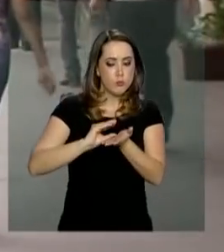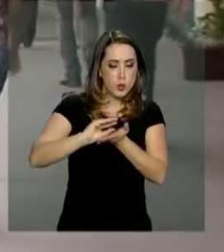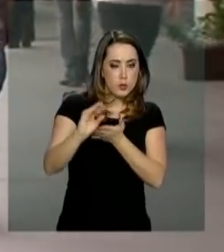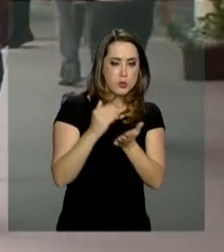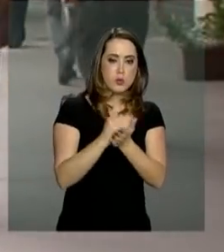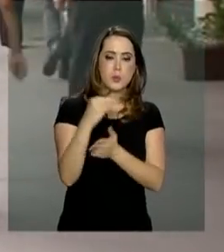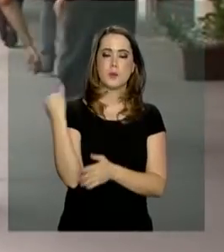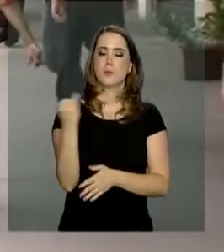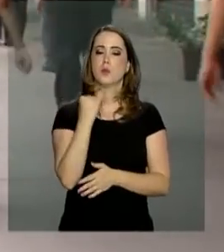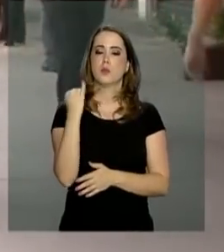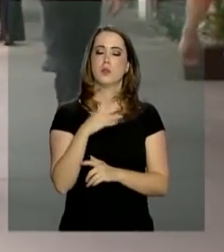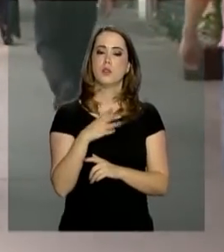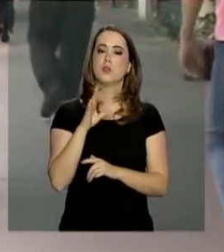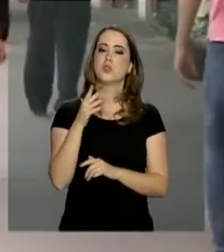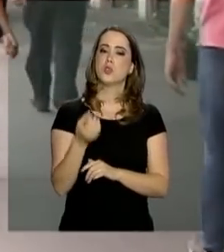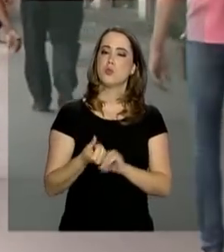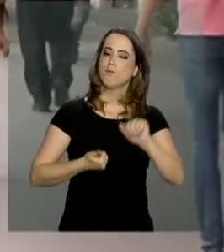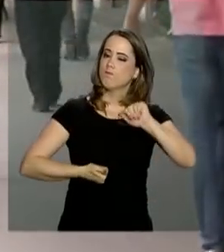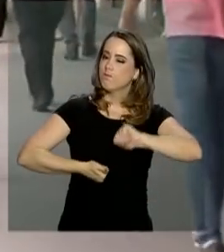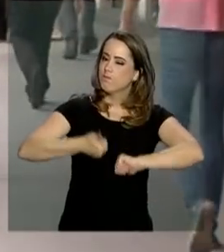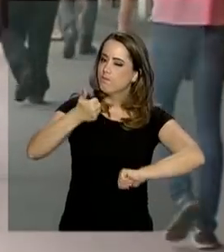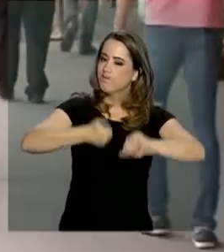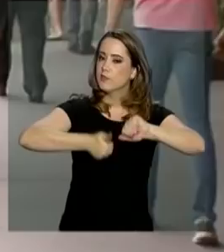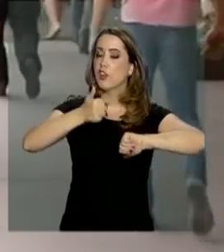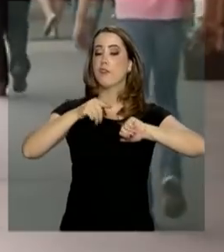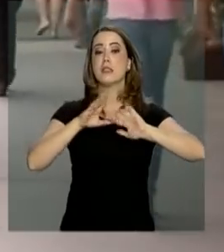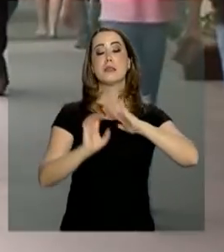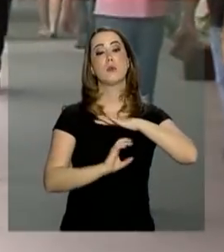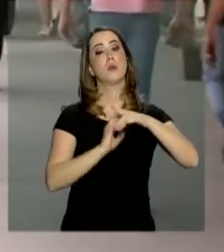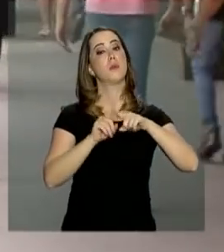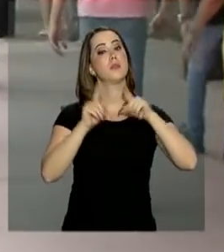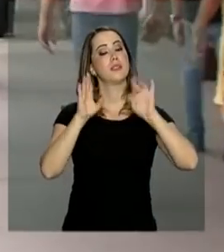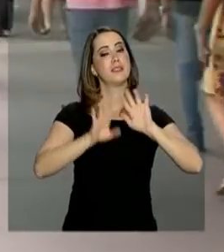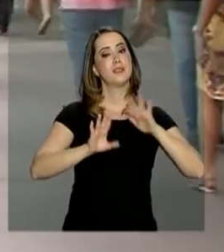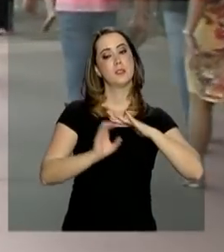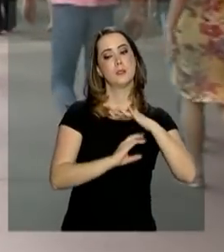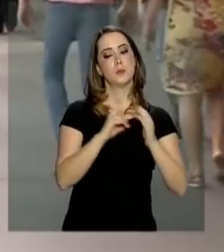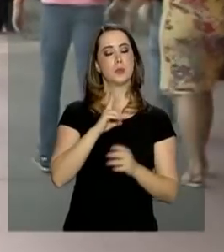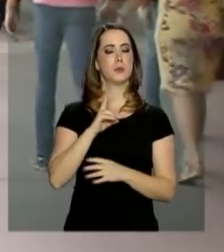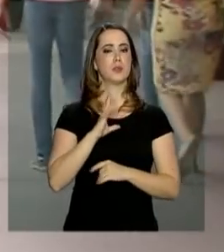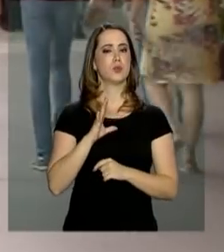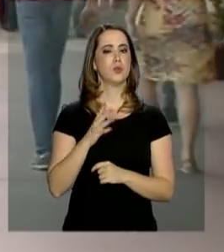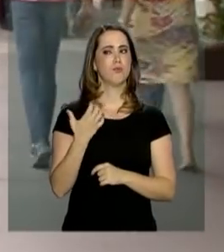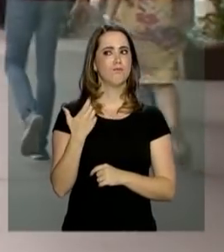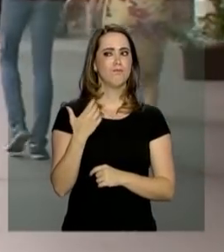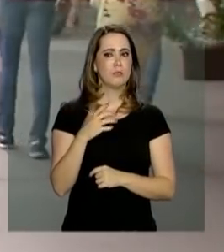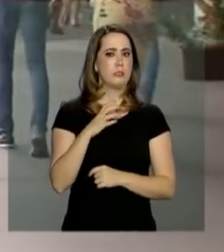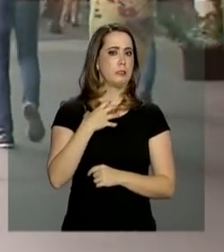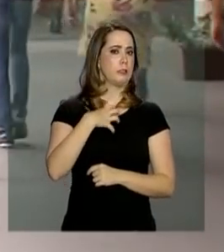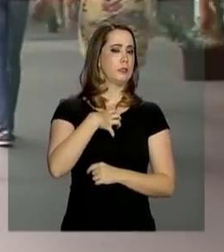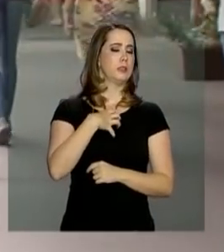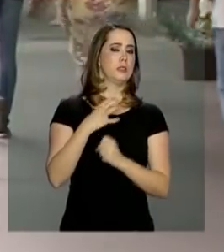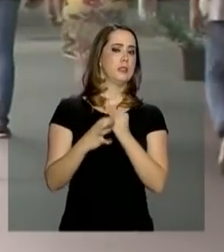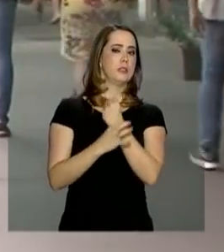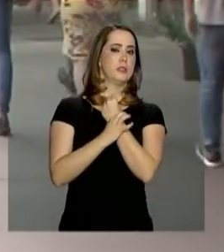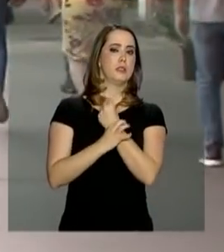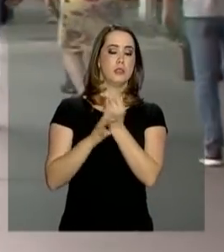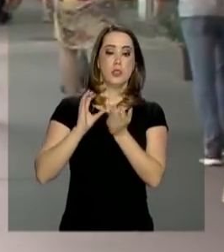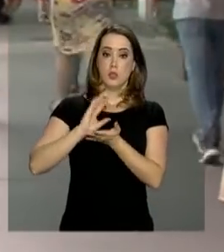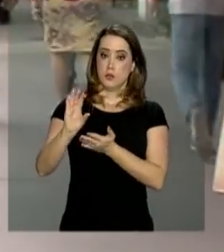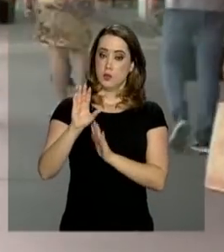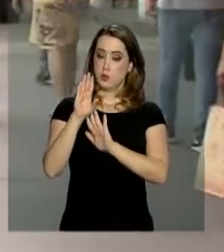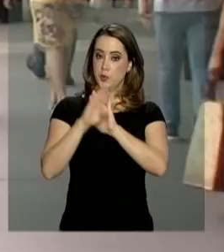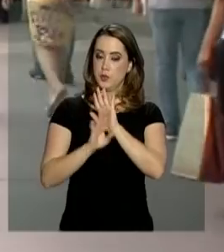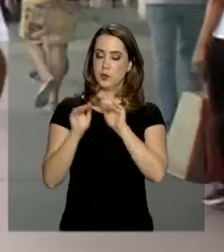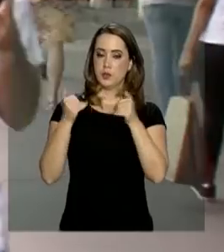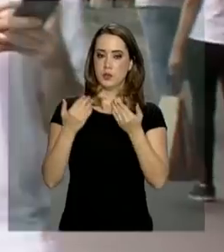ser determinante no sucesso da empresa. Mas nem sempre o setor privado se sente seguro de investir em determinados projetos. E é aí